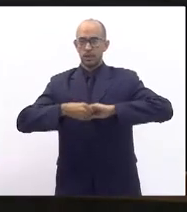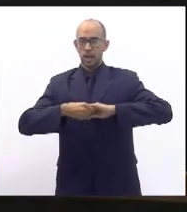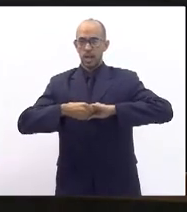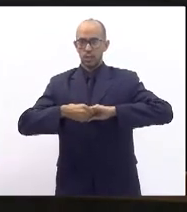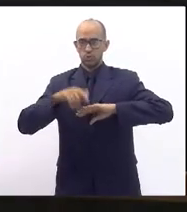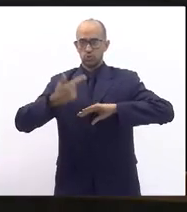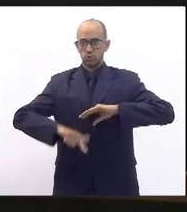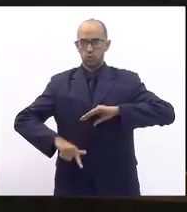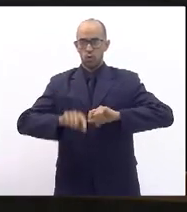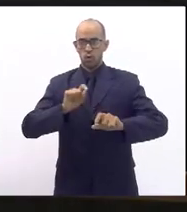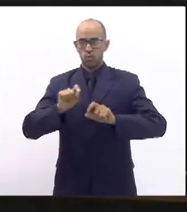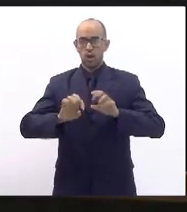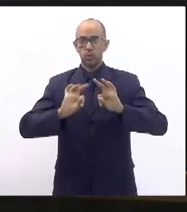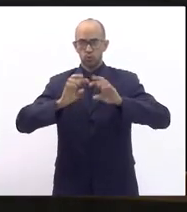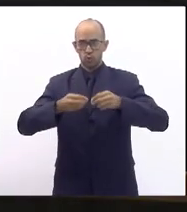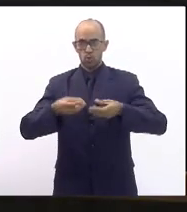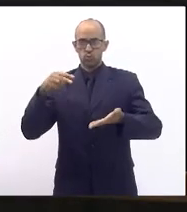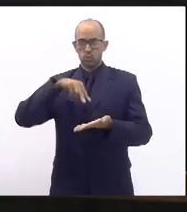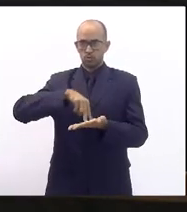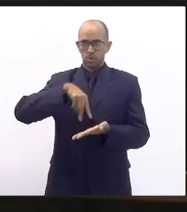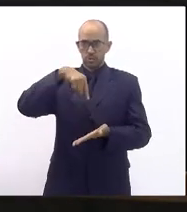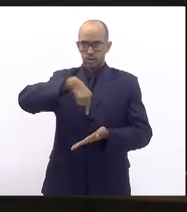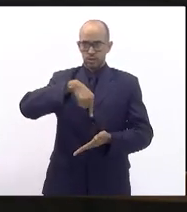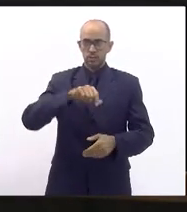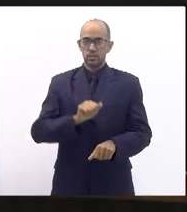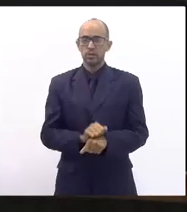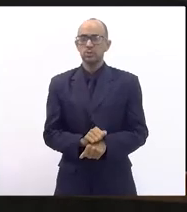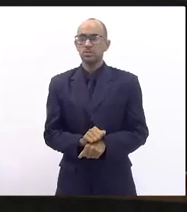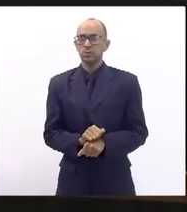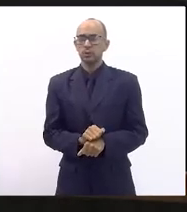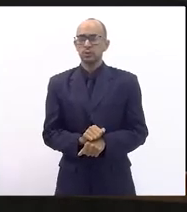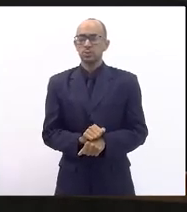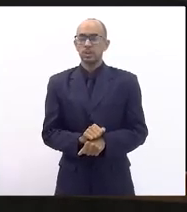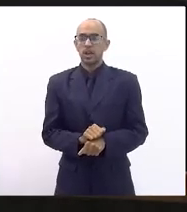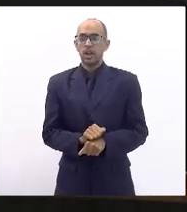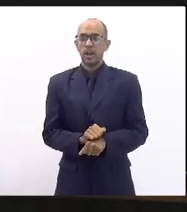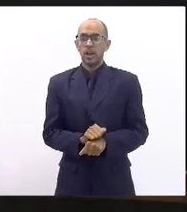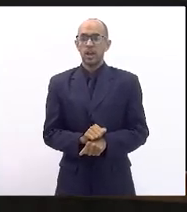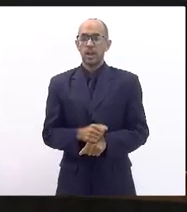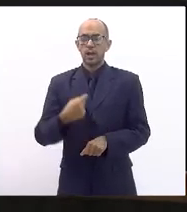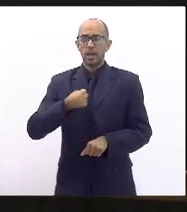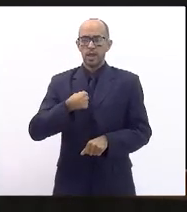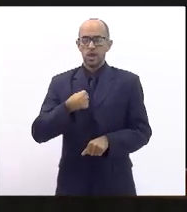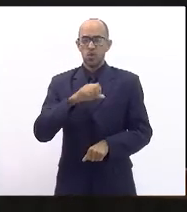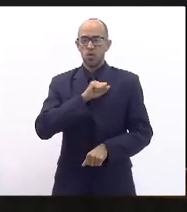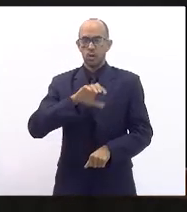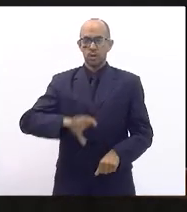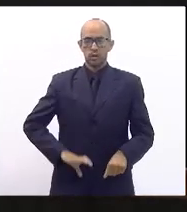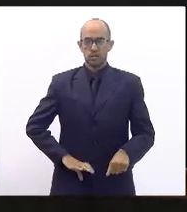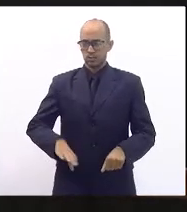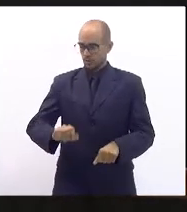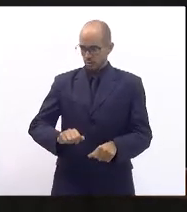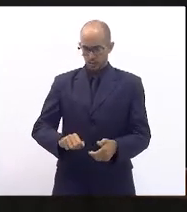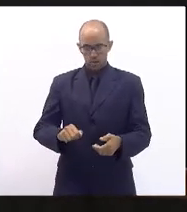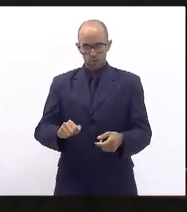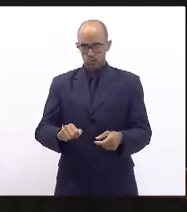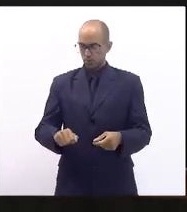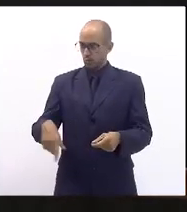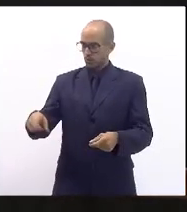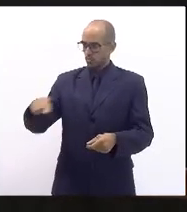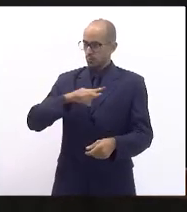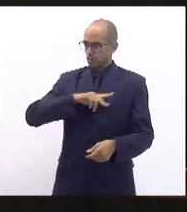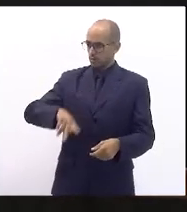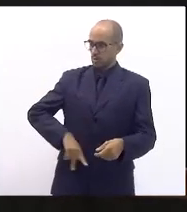novamente os presentes iniciando pelo Deputado André Ceciliano o presidente da Assembleia